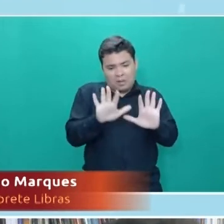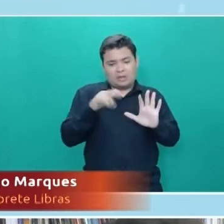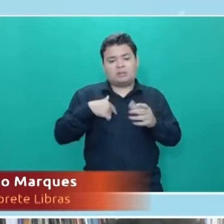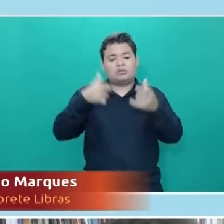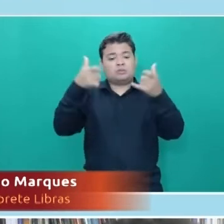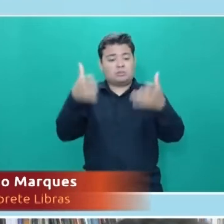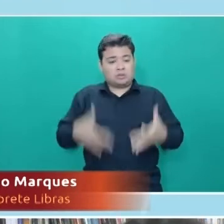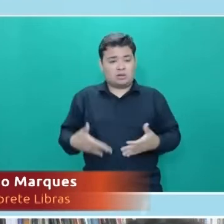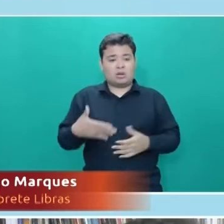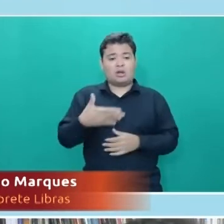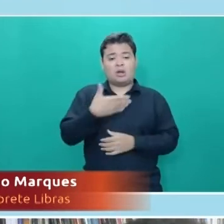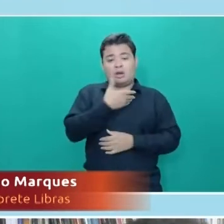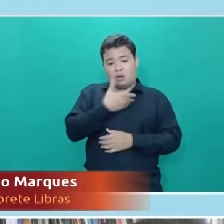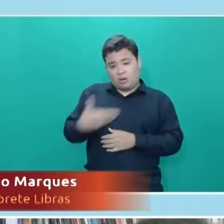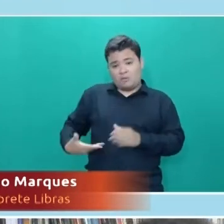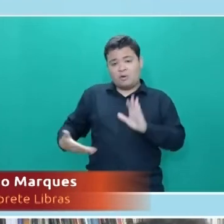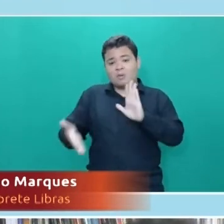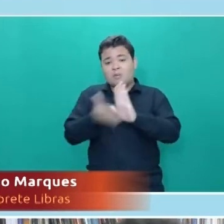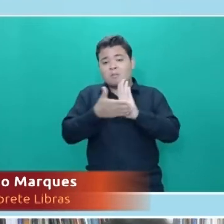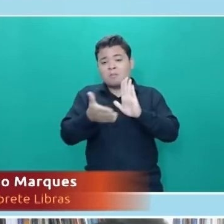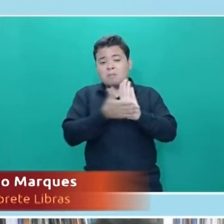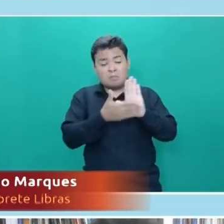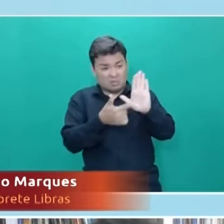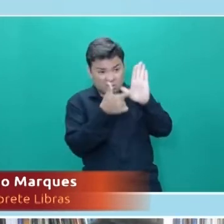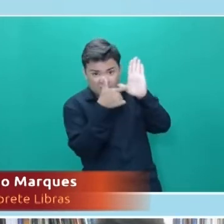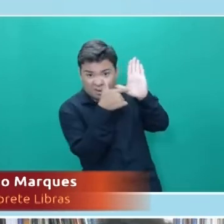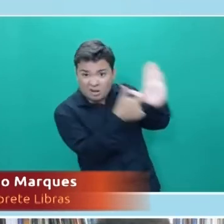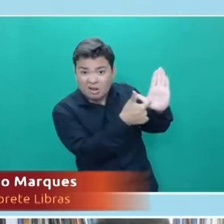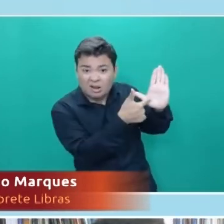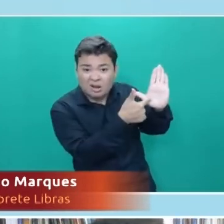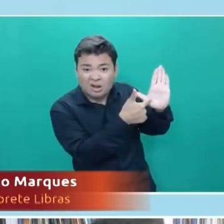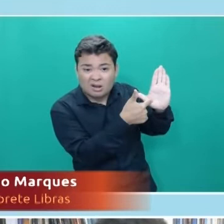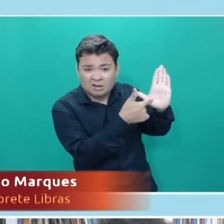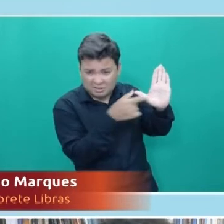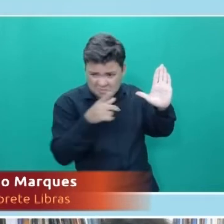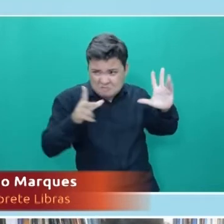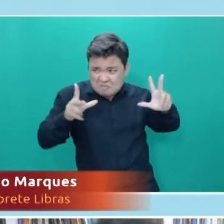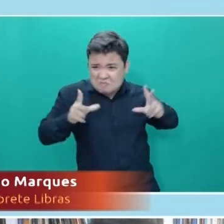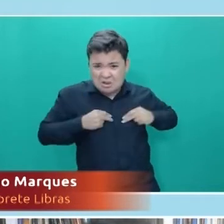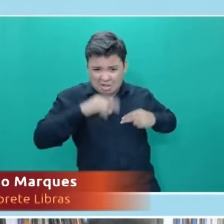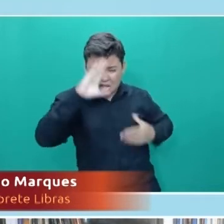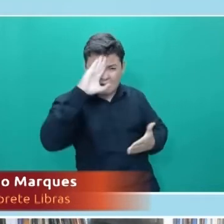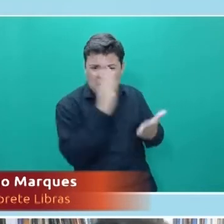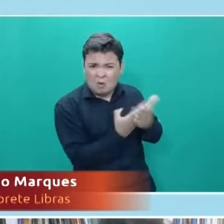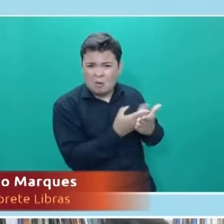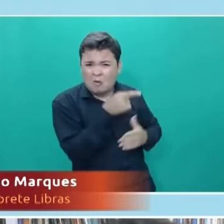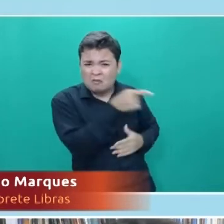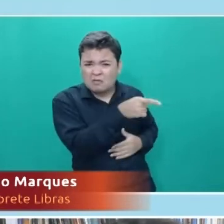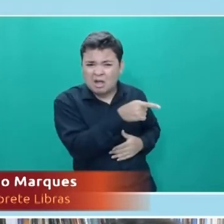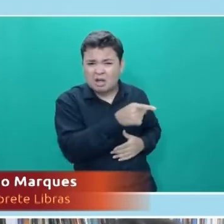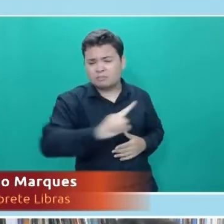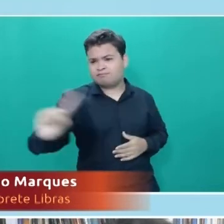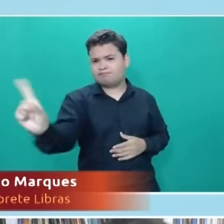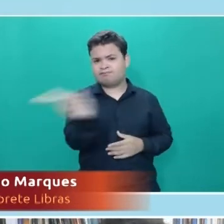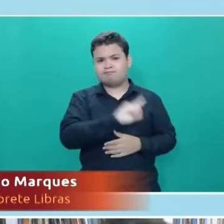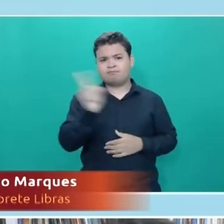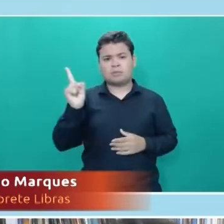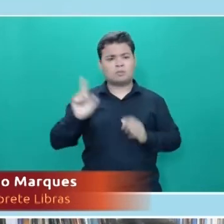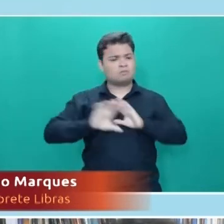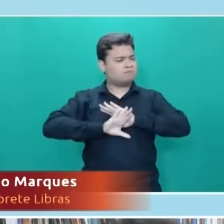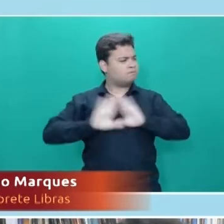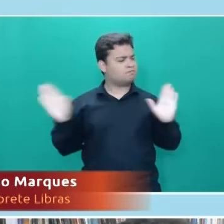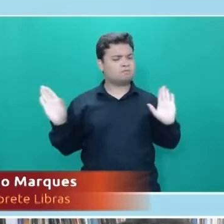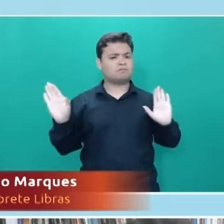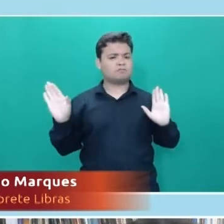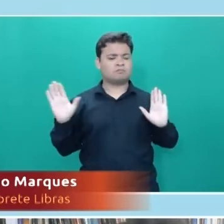governo que apresenta esse tipo de proposta não merece a confiança do povo brasileiro e do aposentado brasileiro. Basicamente,